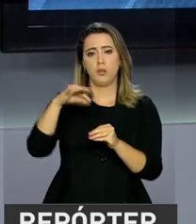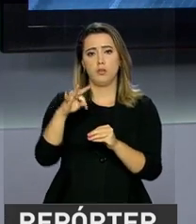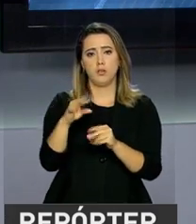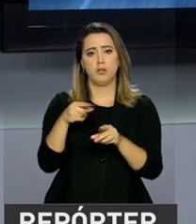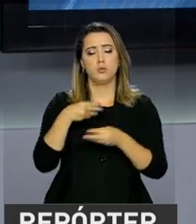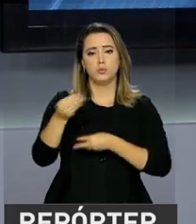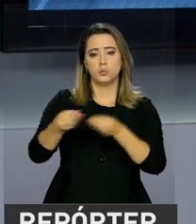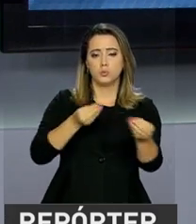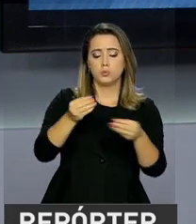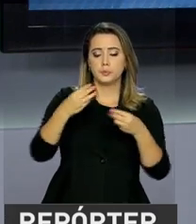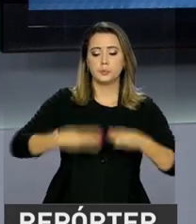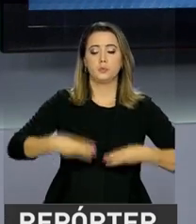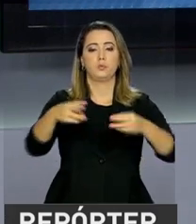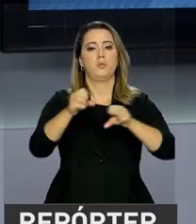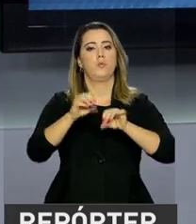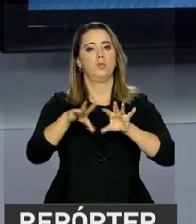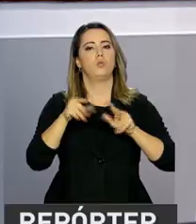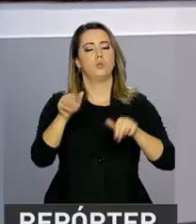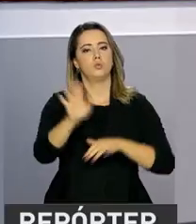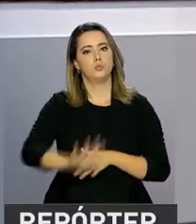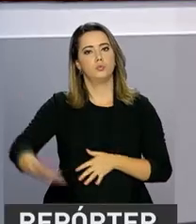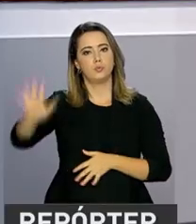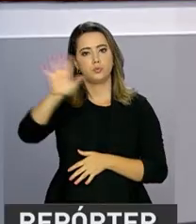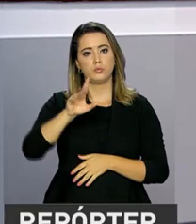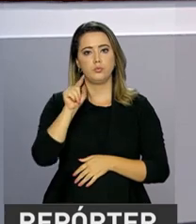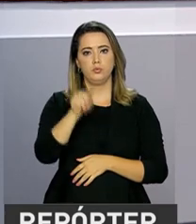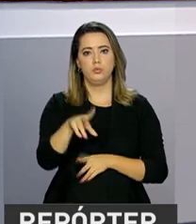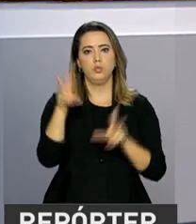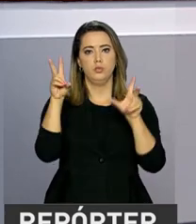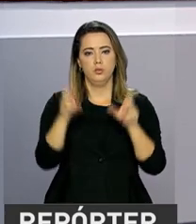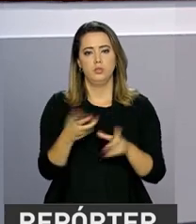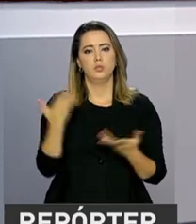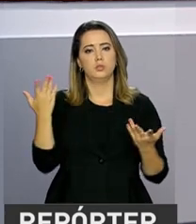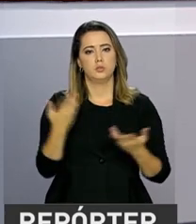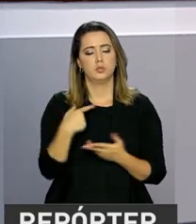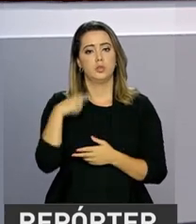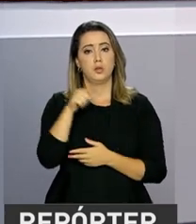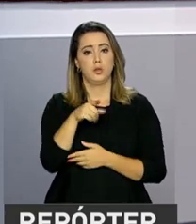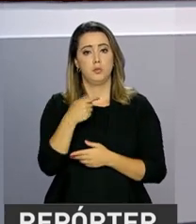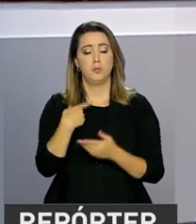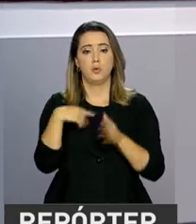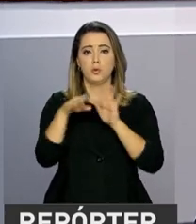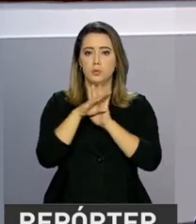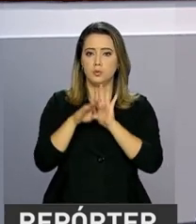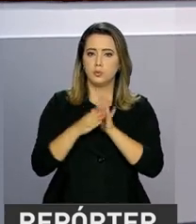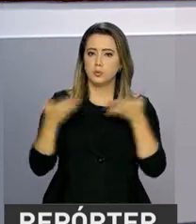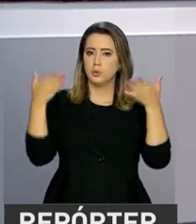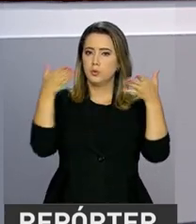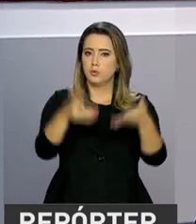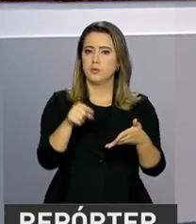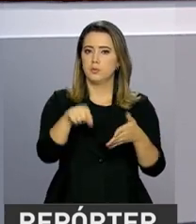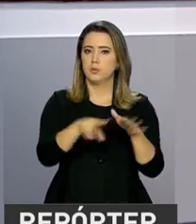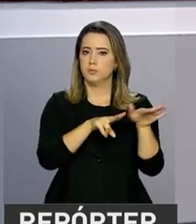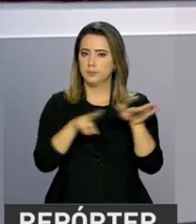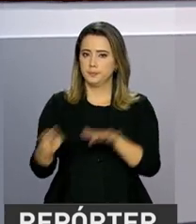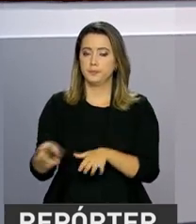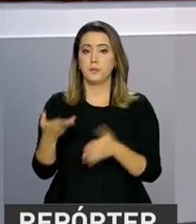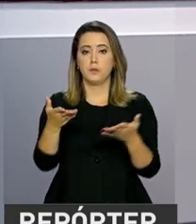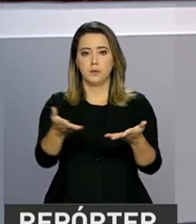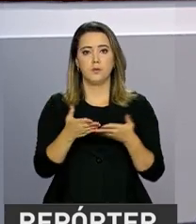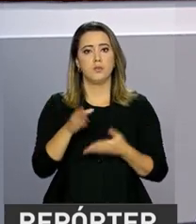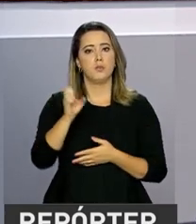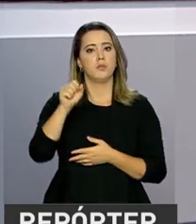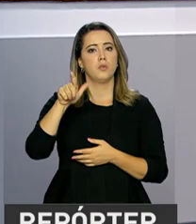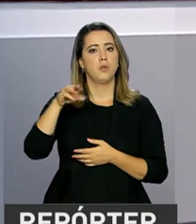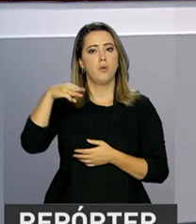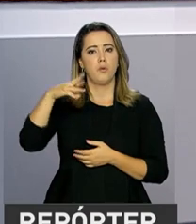para ser distribuído em todo o país e esse foi um dos assuntos abordados no programa fique por dentro desta semana que recebeu